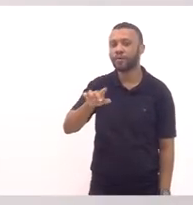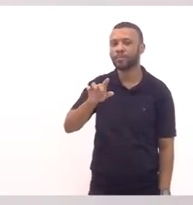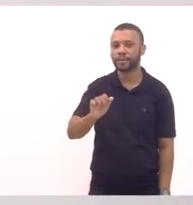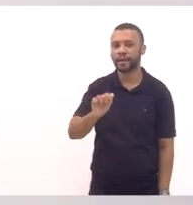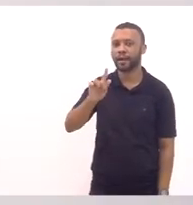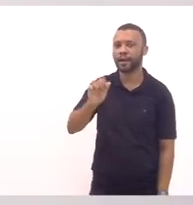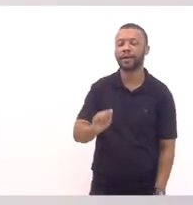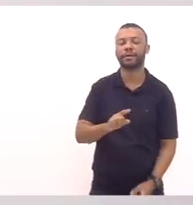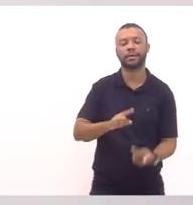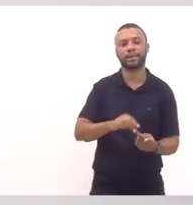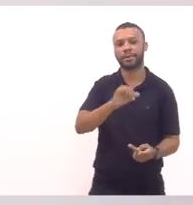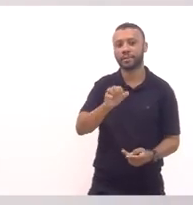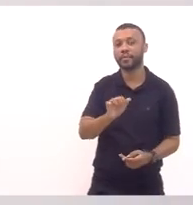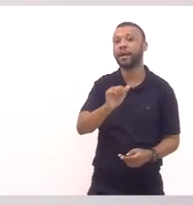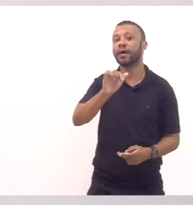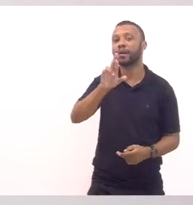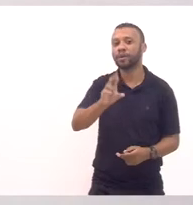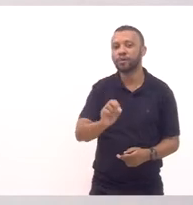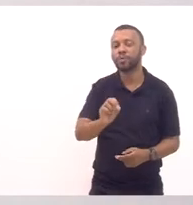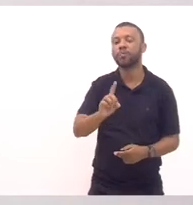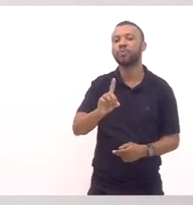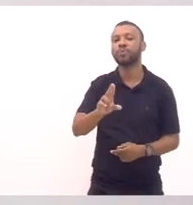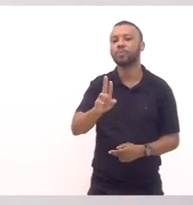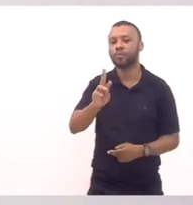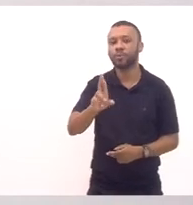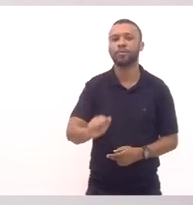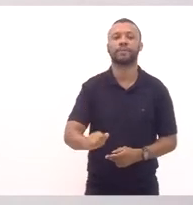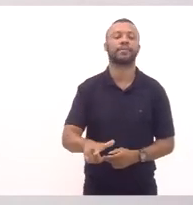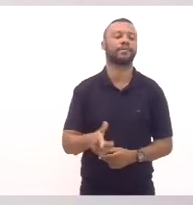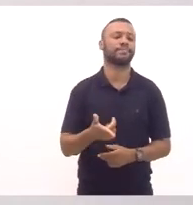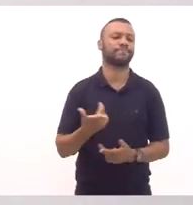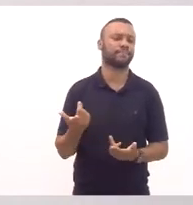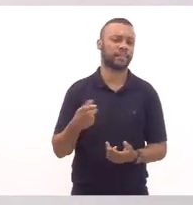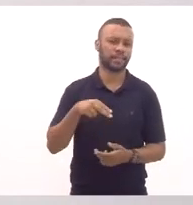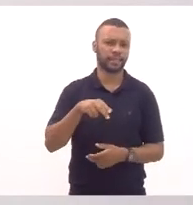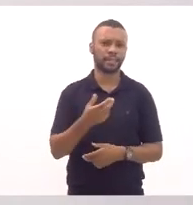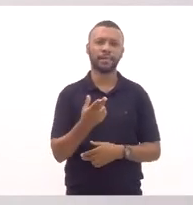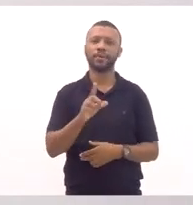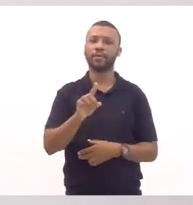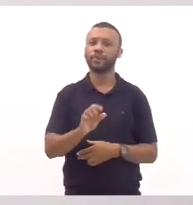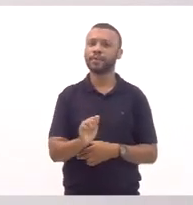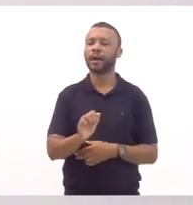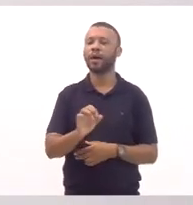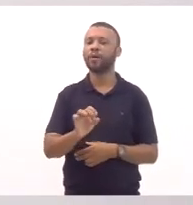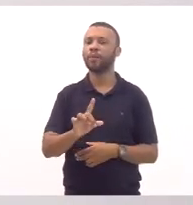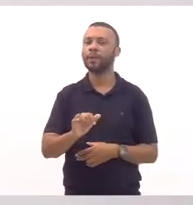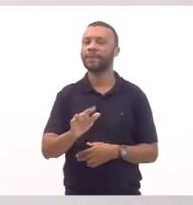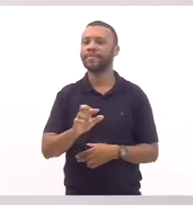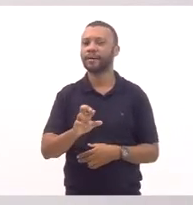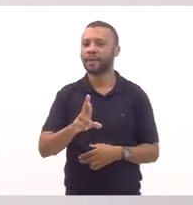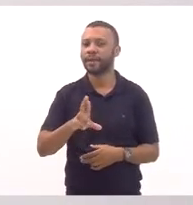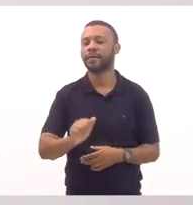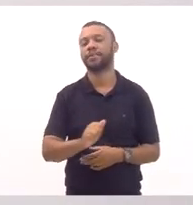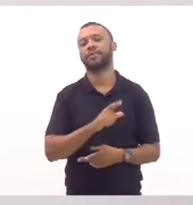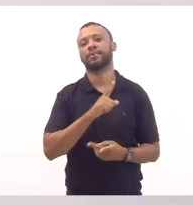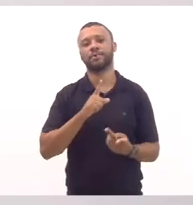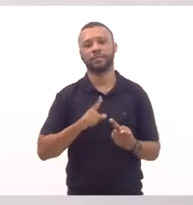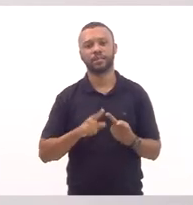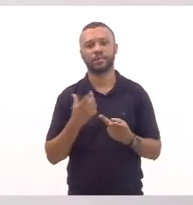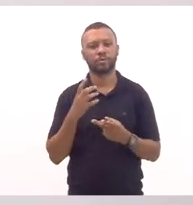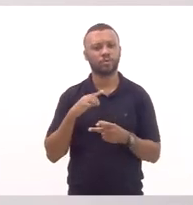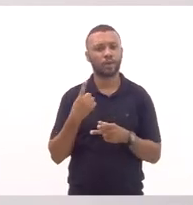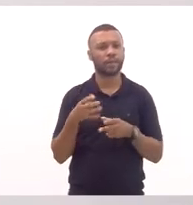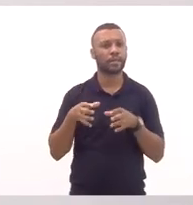Dutra, da CUT, a Neuza Oliveira, da nossa equipe que está aí no